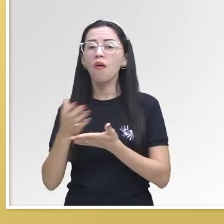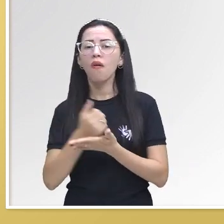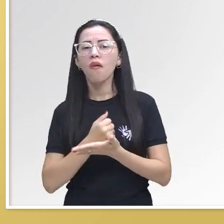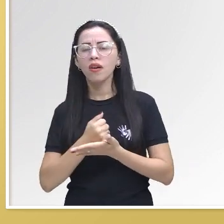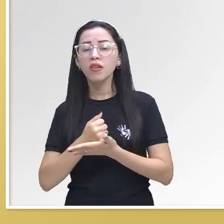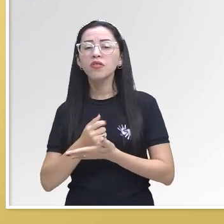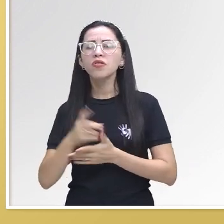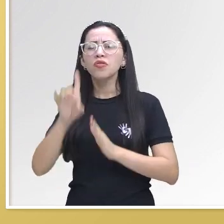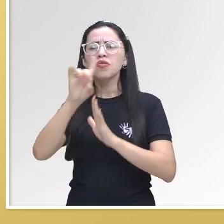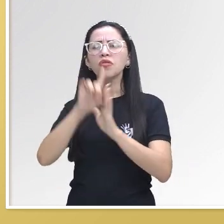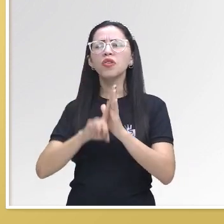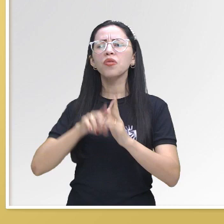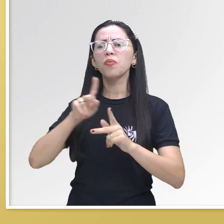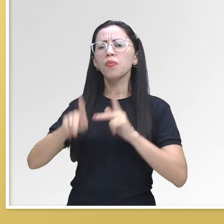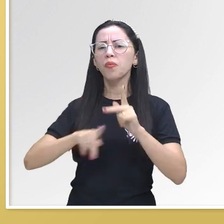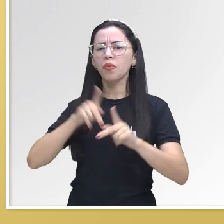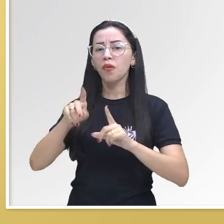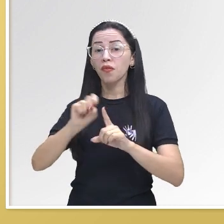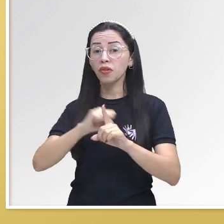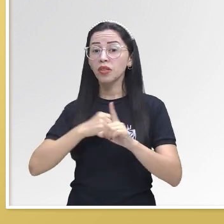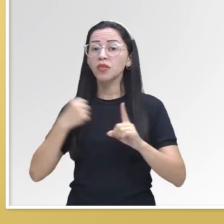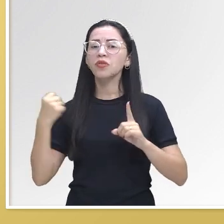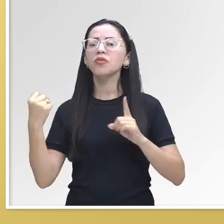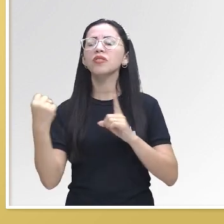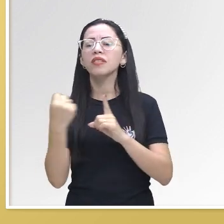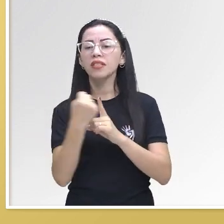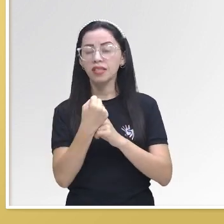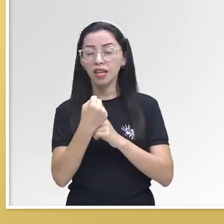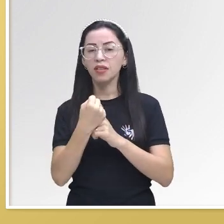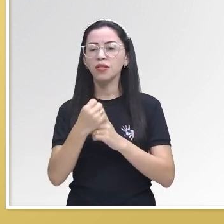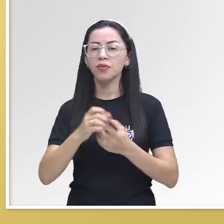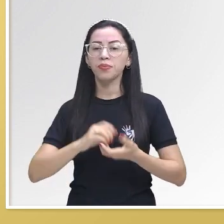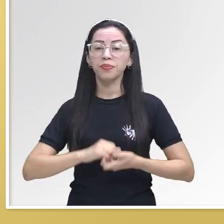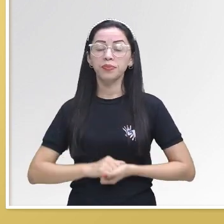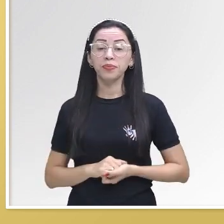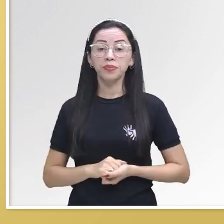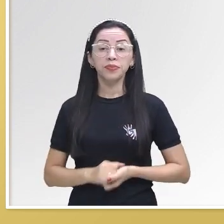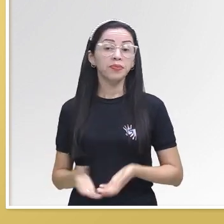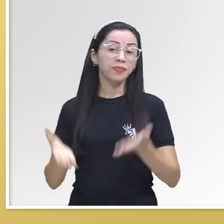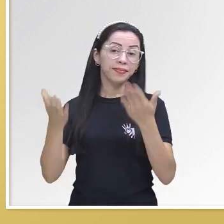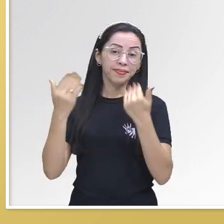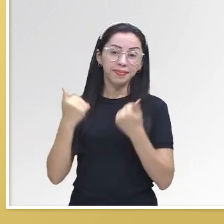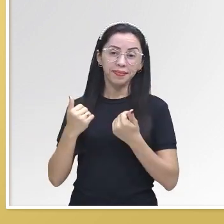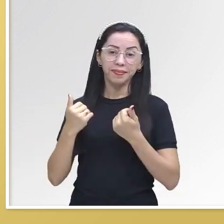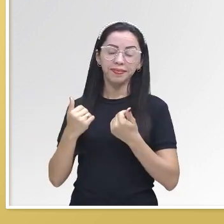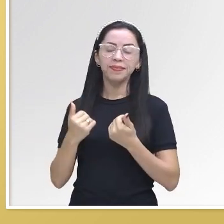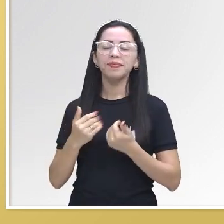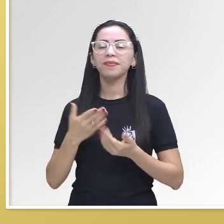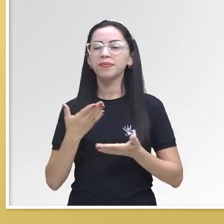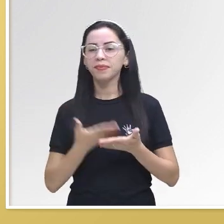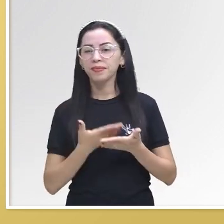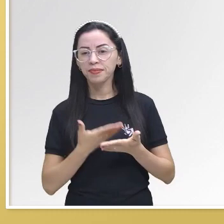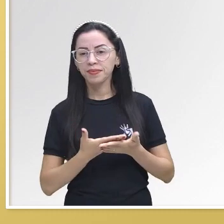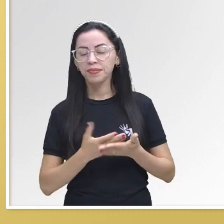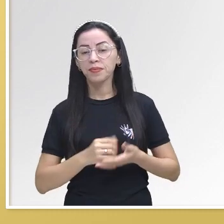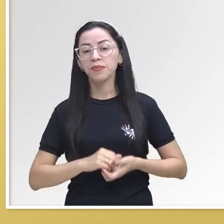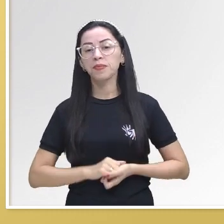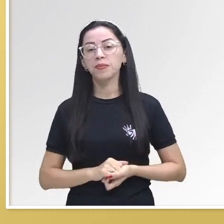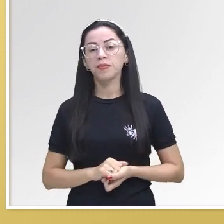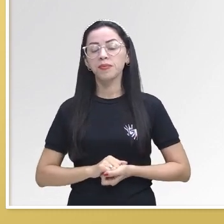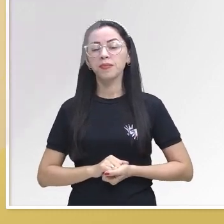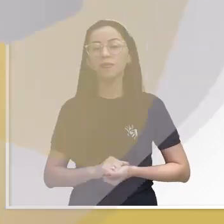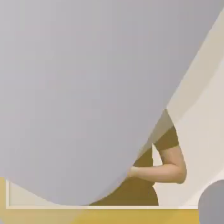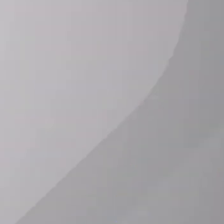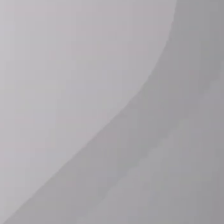das sociedades, compreendendo-os como conquistas históricas. Vamos lá para a nossa hora de estudar?